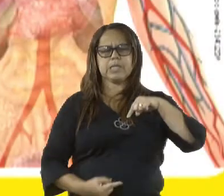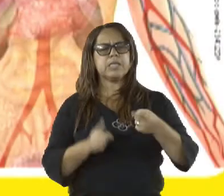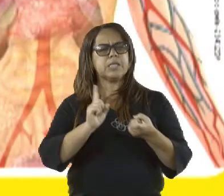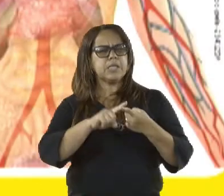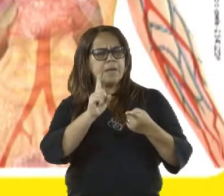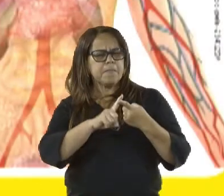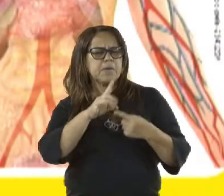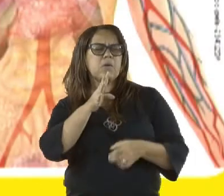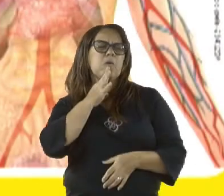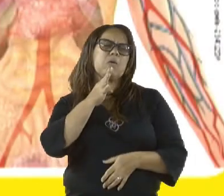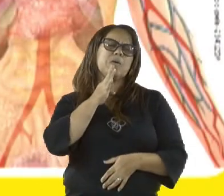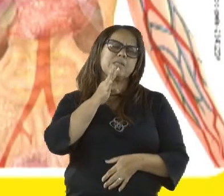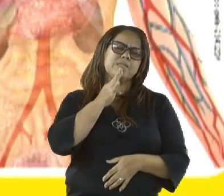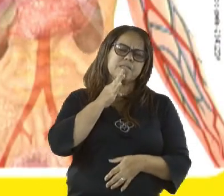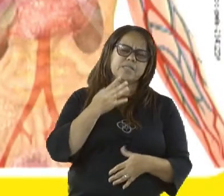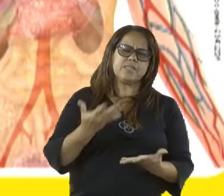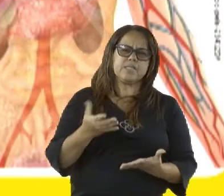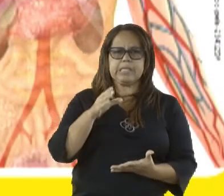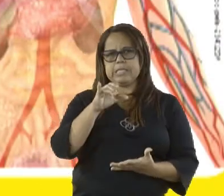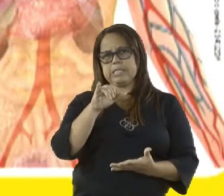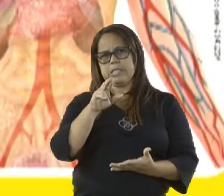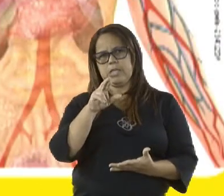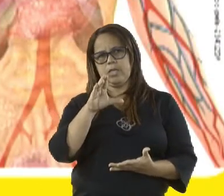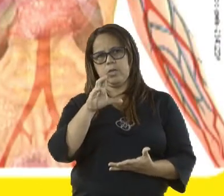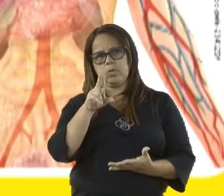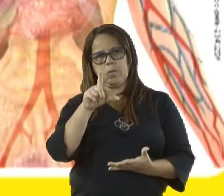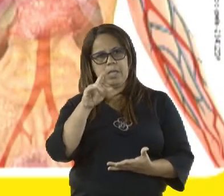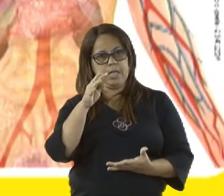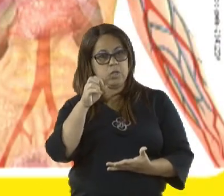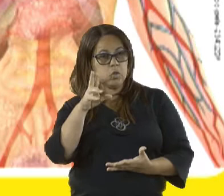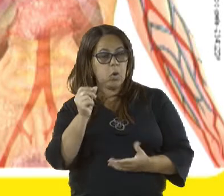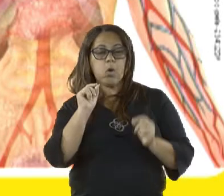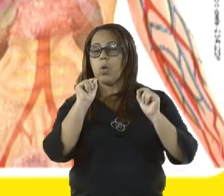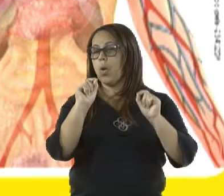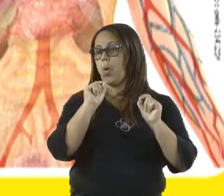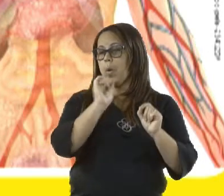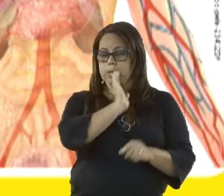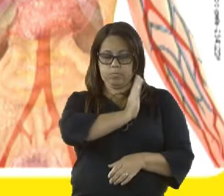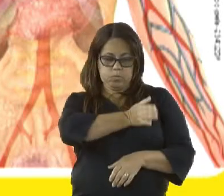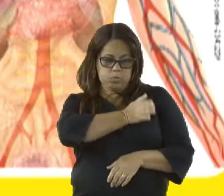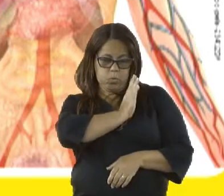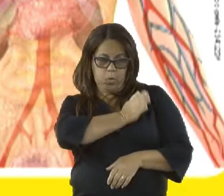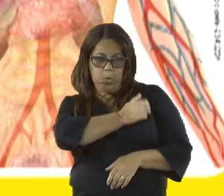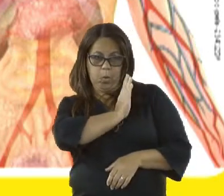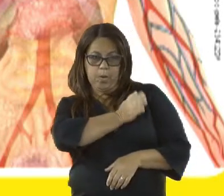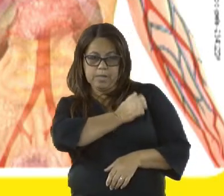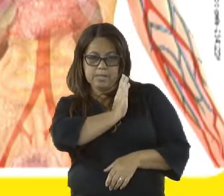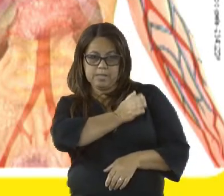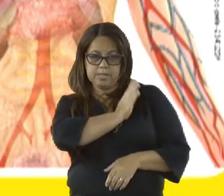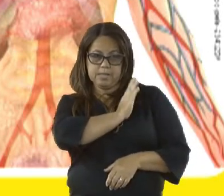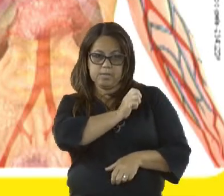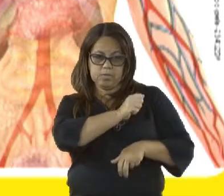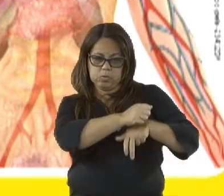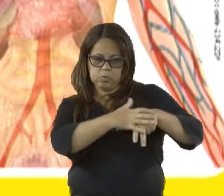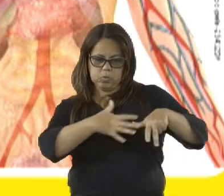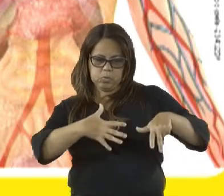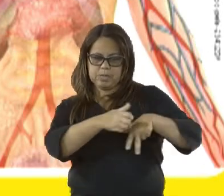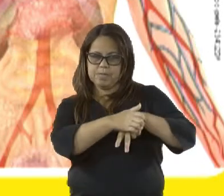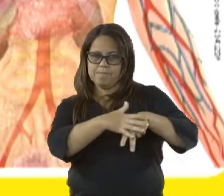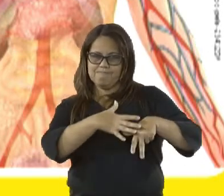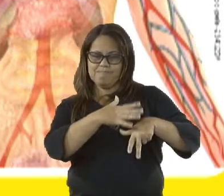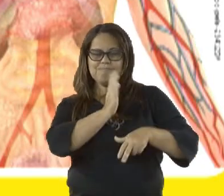como sistema circulatório. Quem faz parte desse sistema é o coração, né, que a gente sente aí quando ele bate, né?